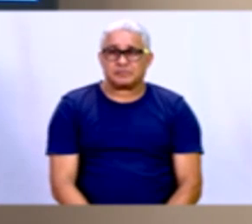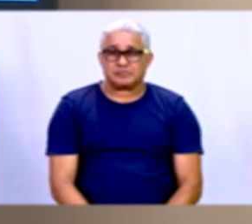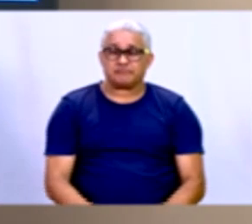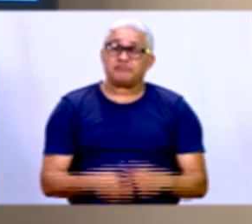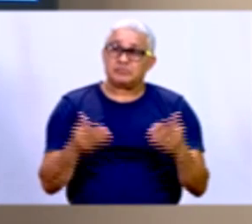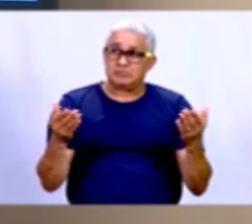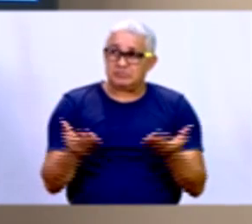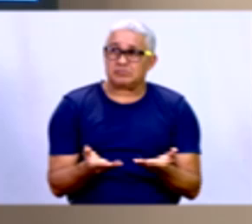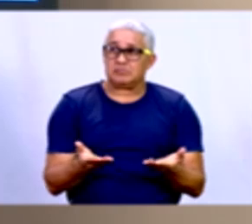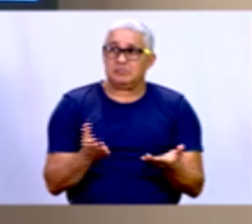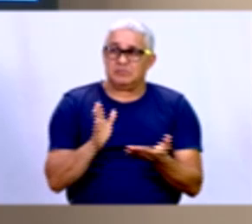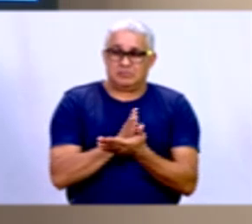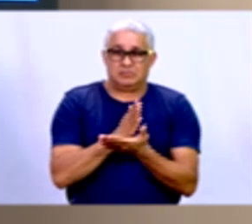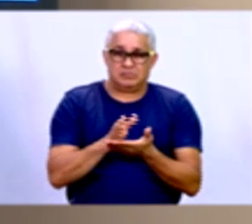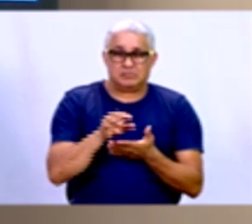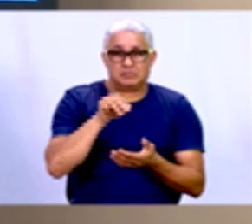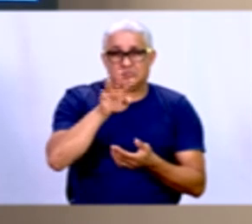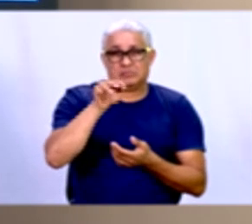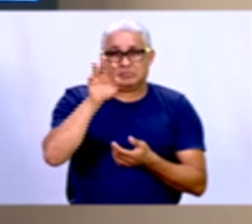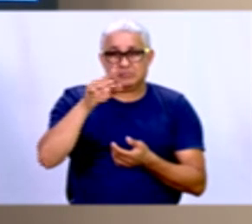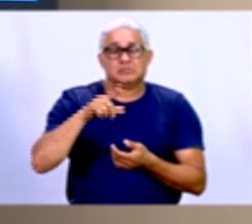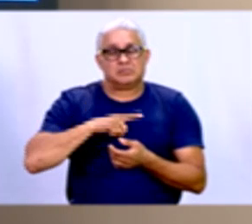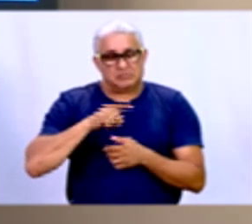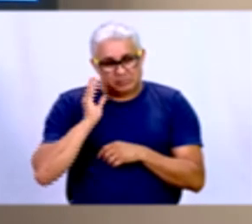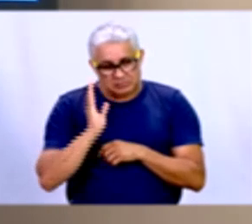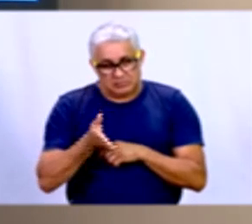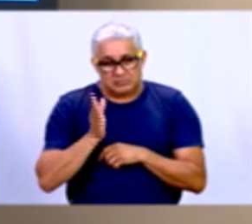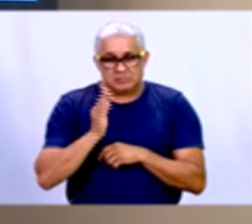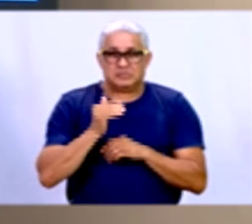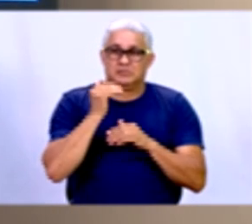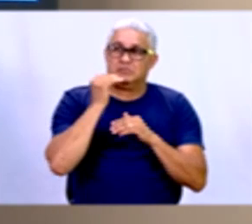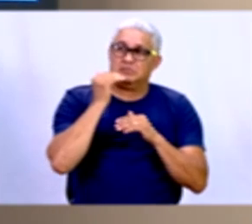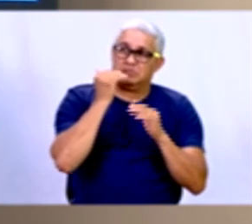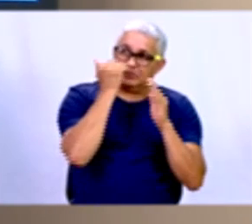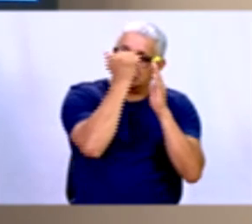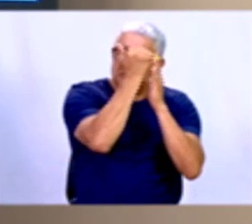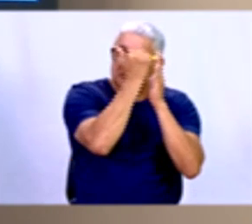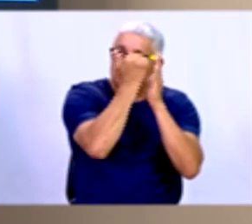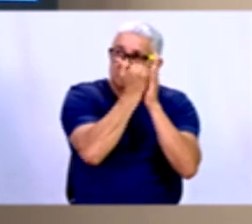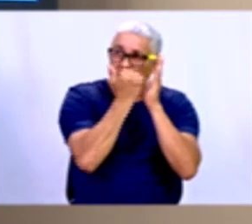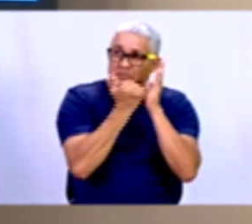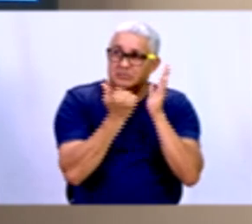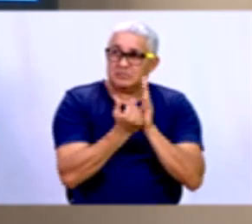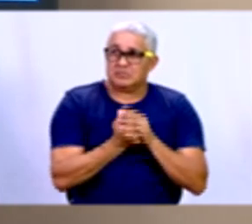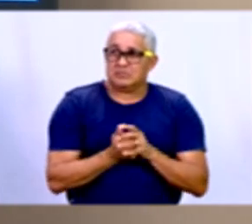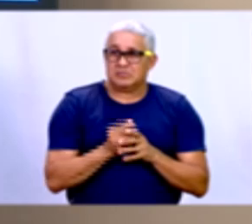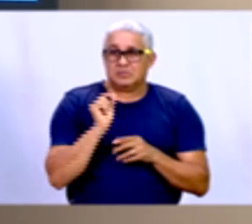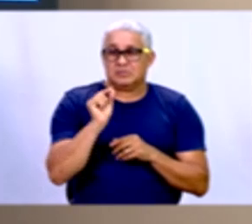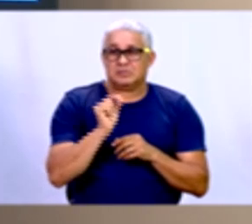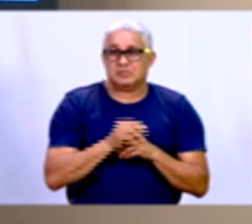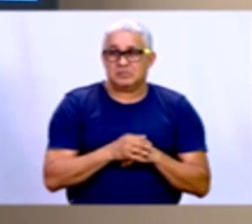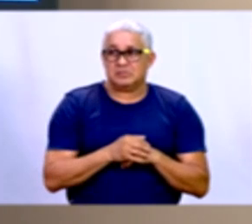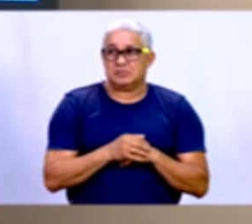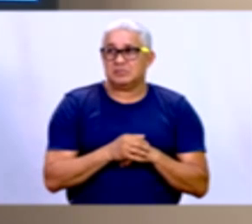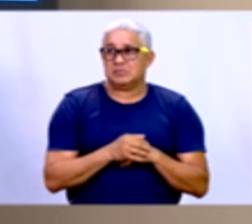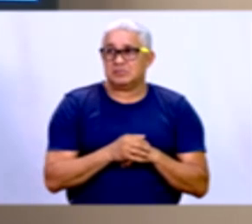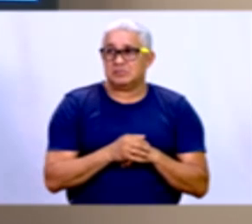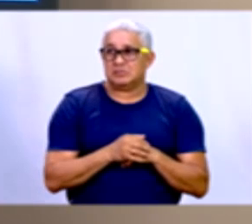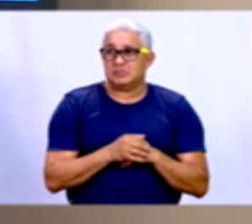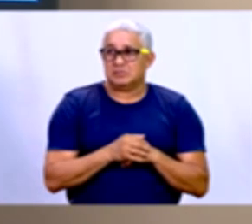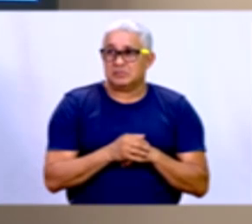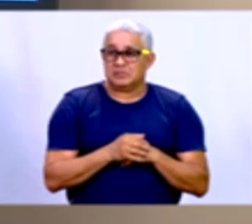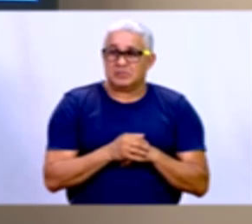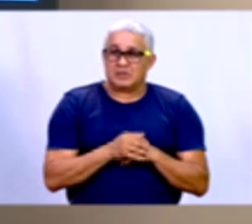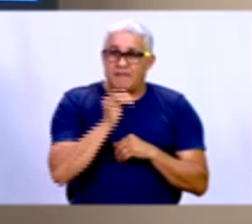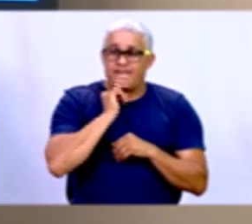hoje muitos sites já estão desenvolvidos para mobile, tanto que quando